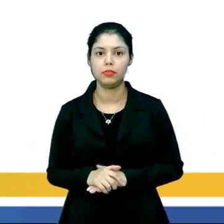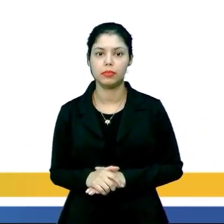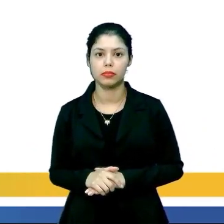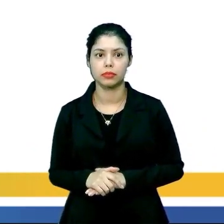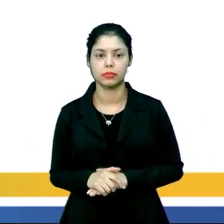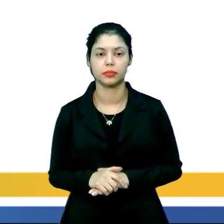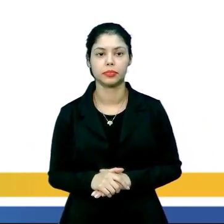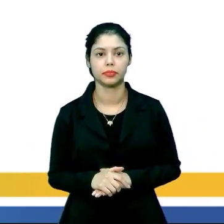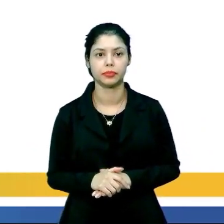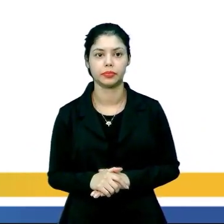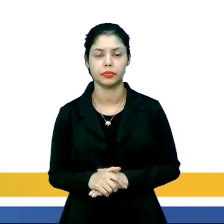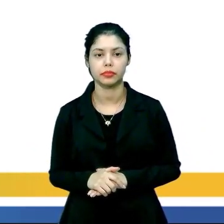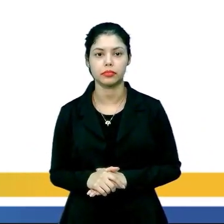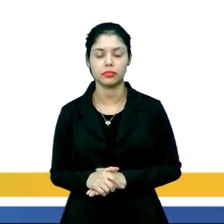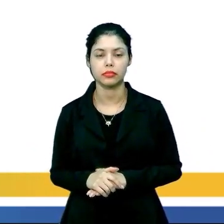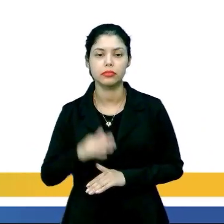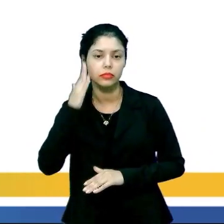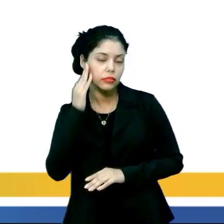questão.